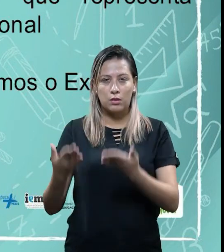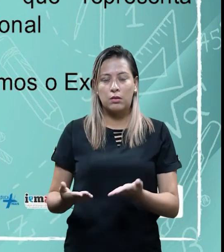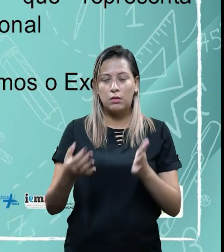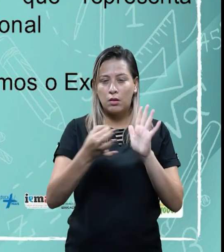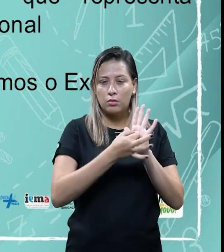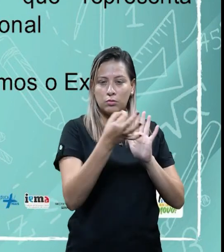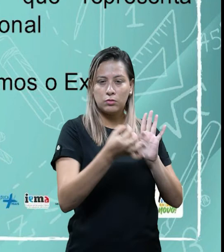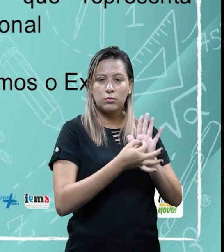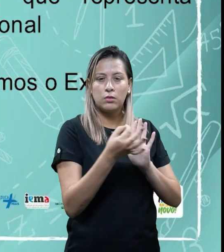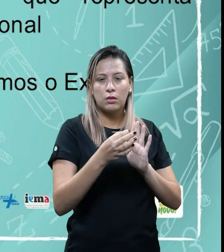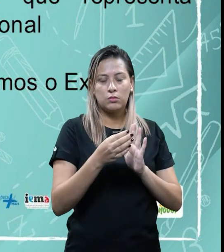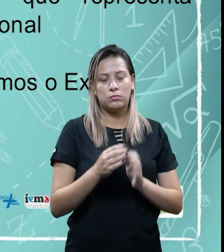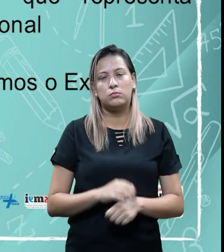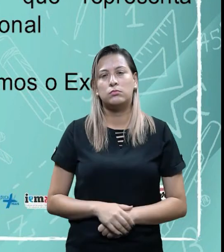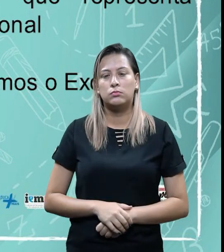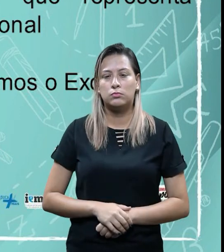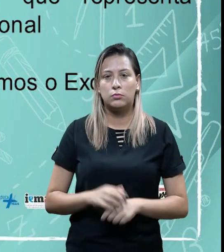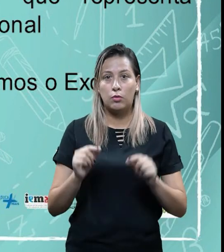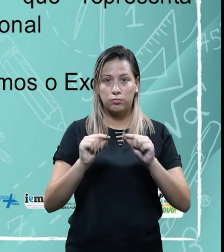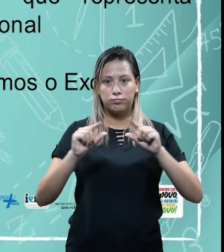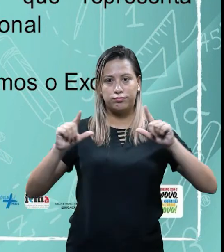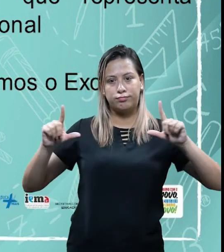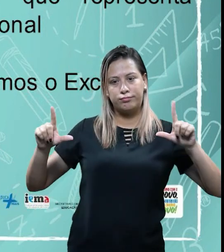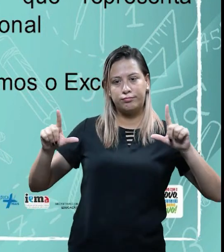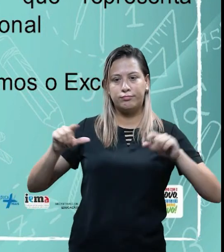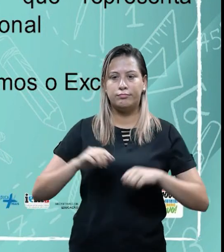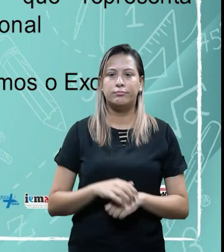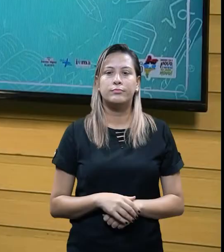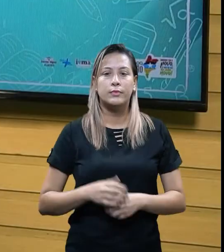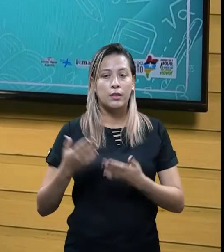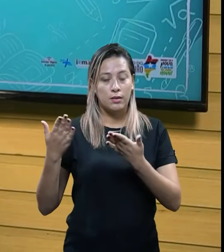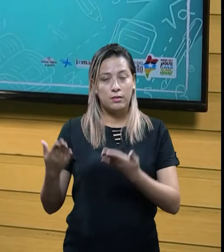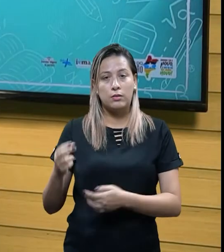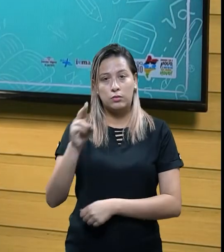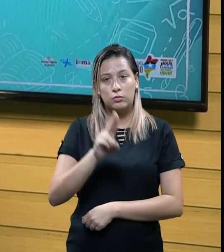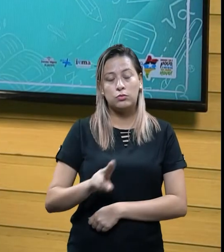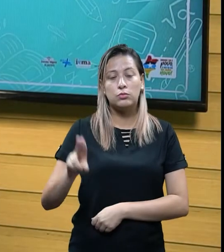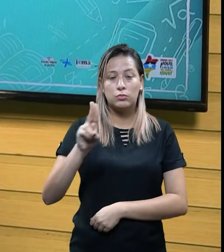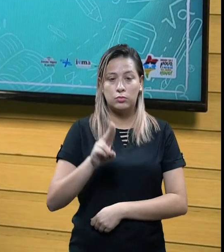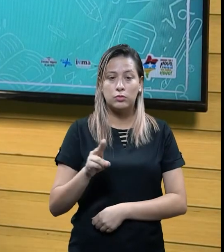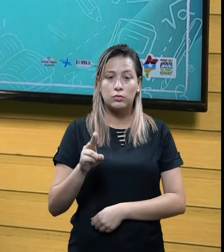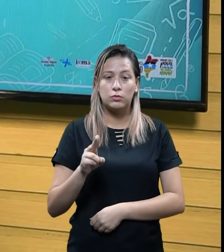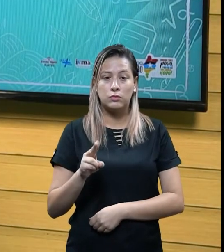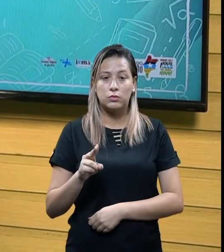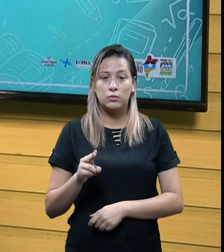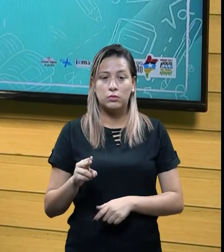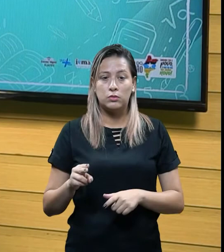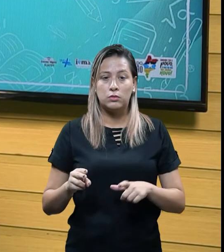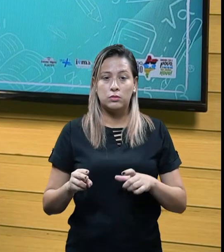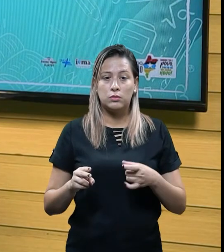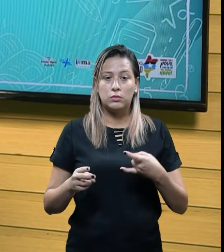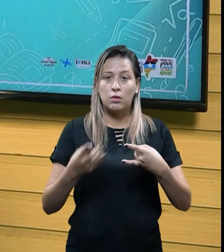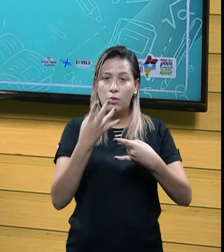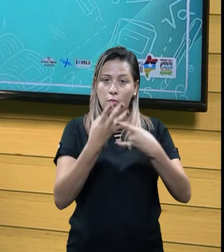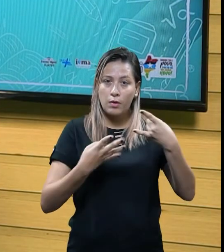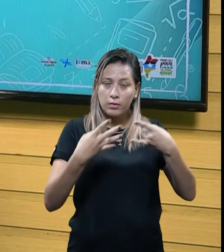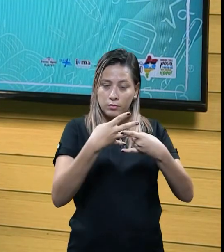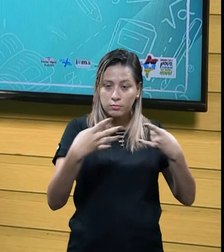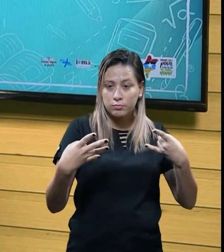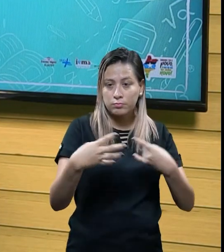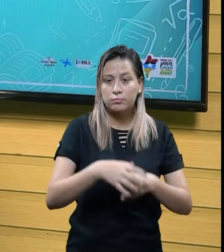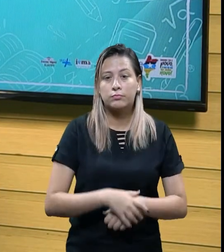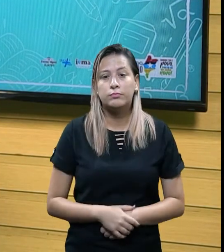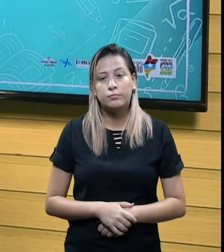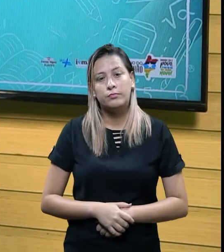dados bidimensional. No Windows a gente usa o Excel. O Excel ele é muito utilizado para fazer programas que